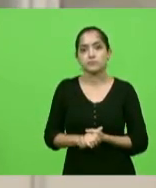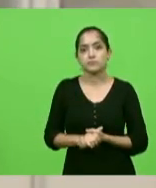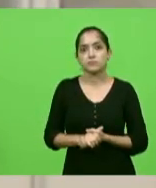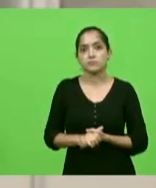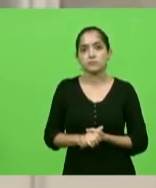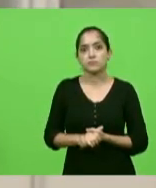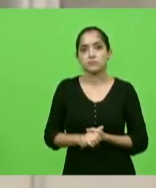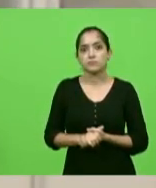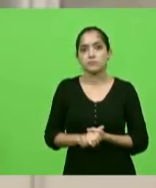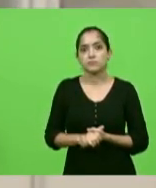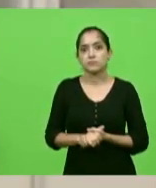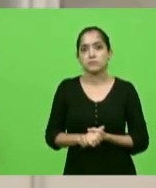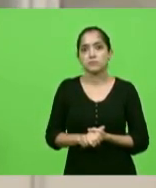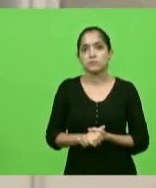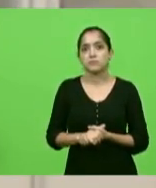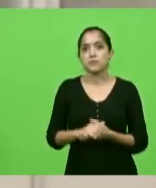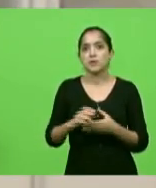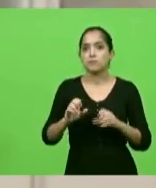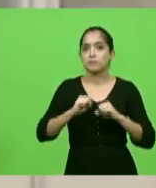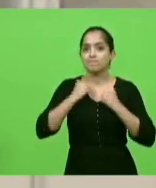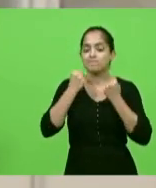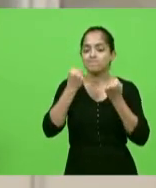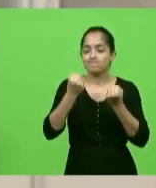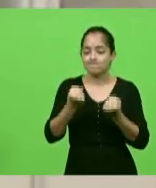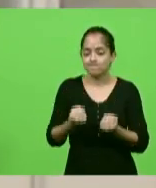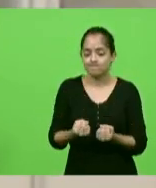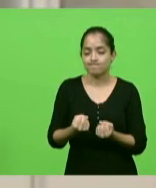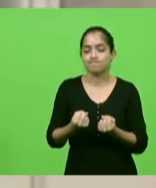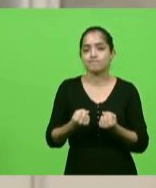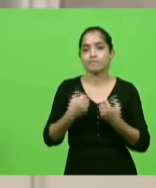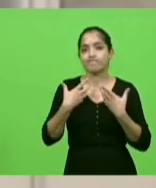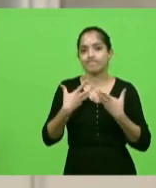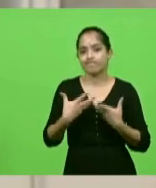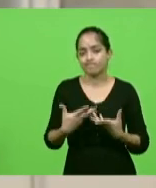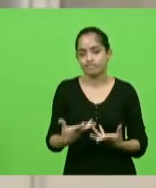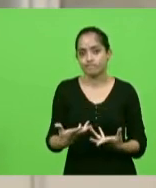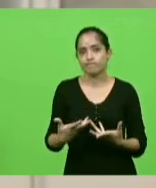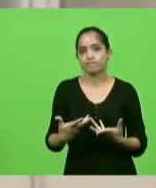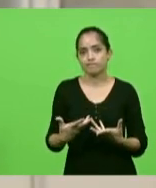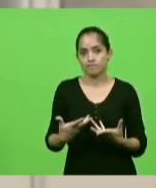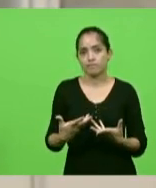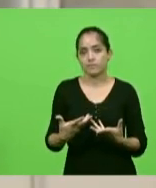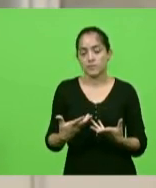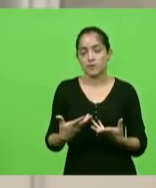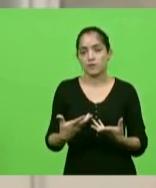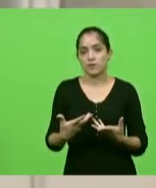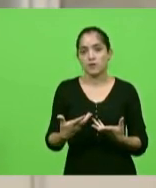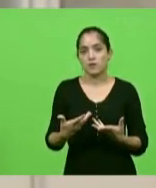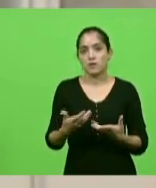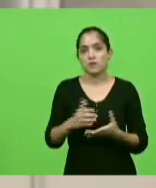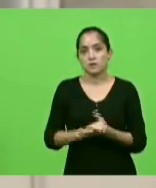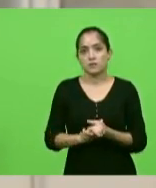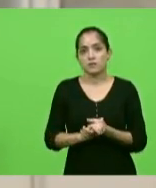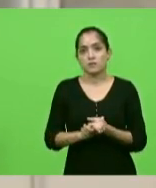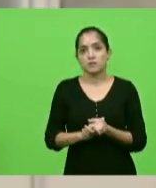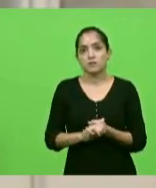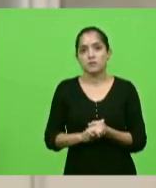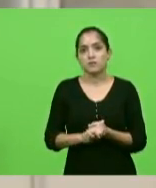e pelo ardo um exaustivo e sacrificoso